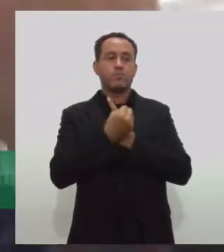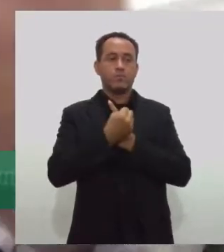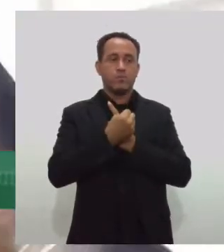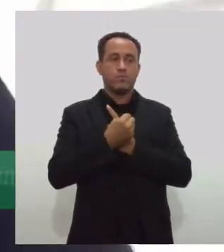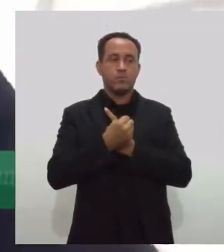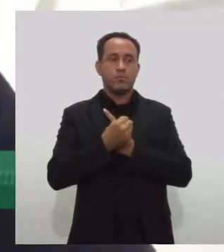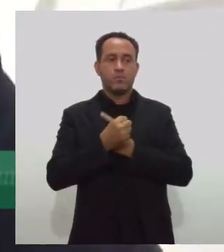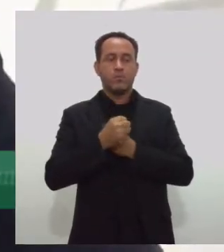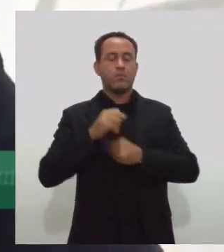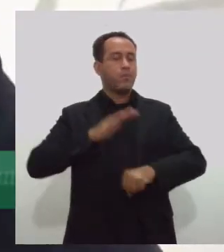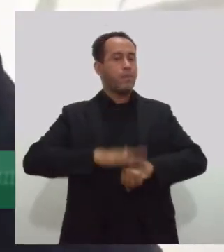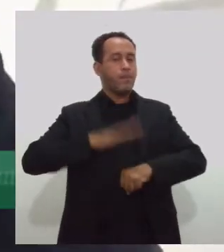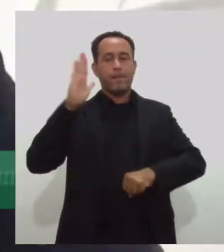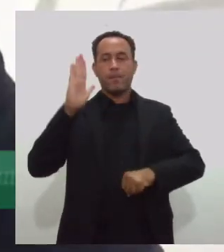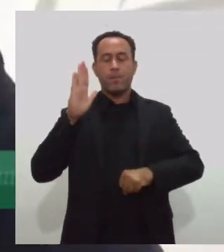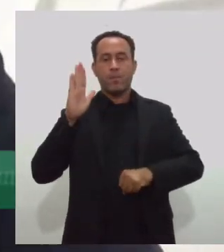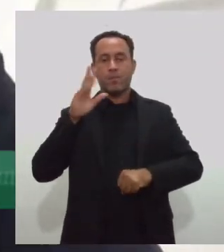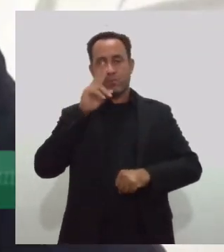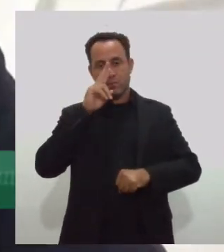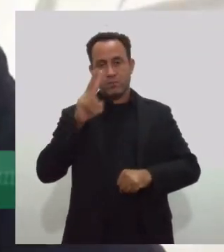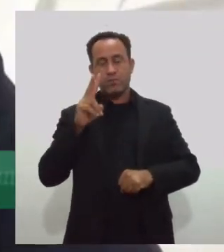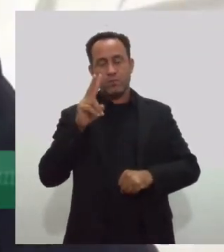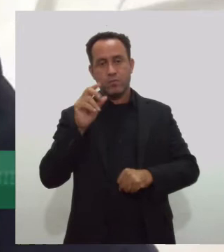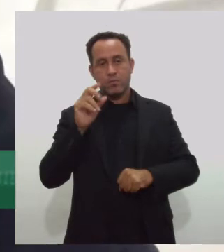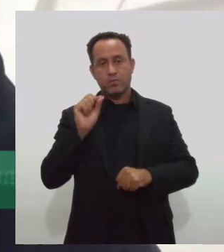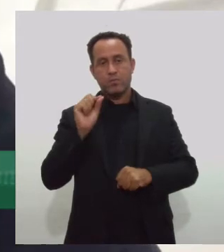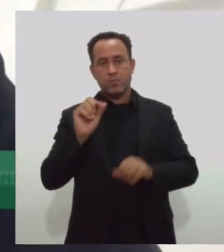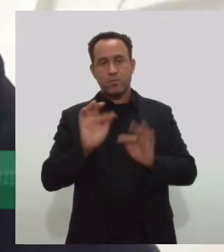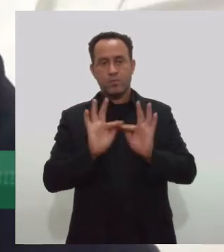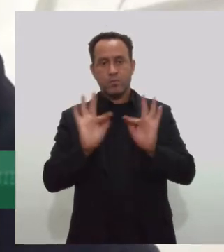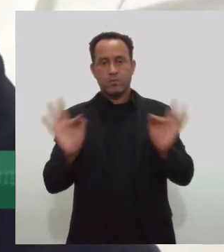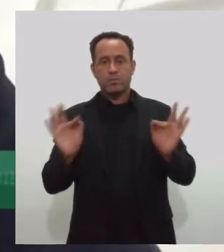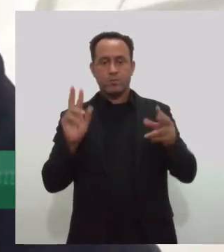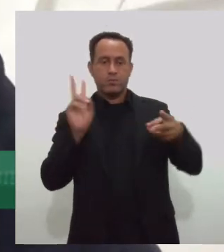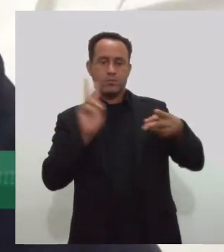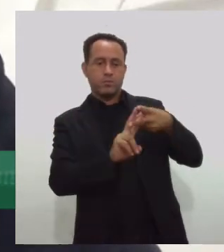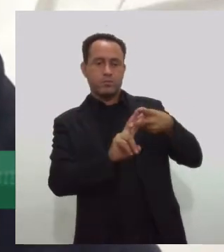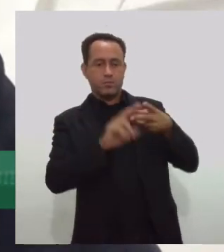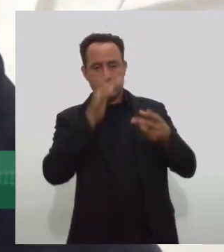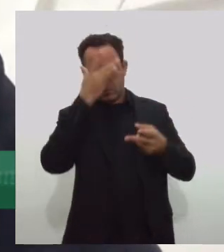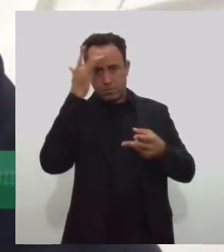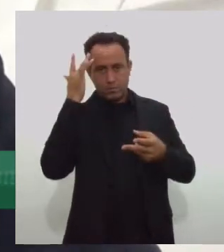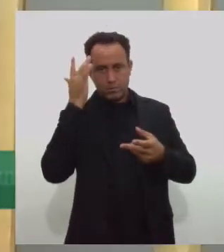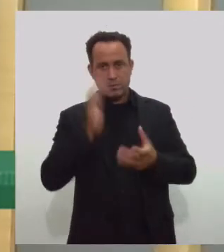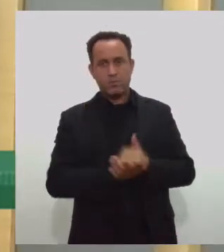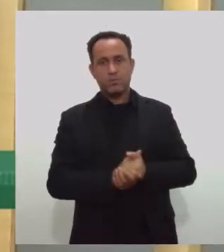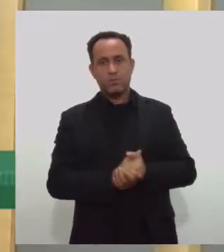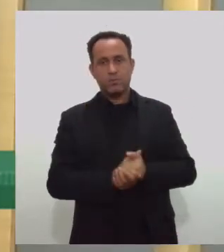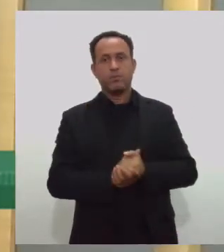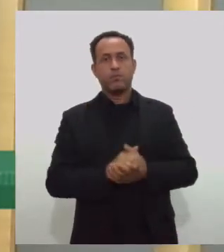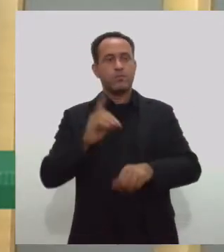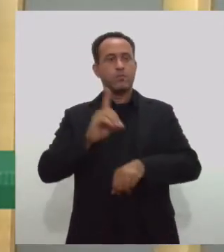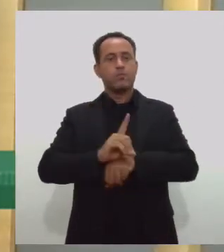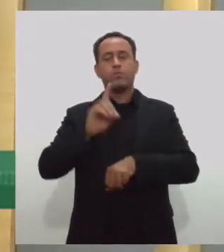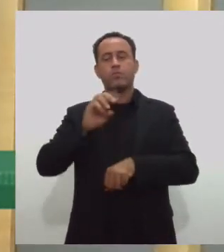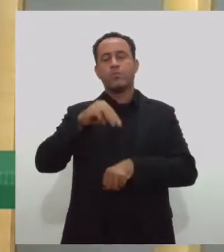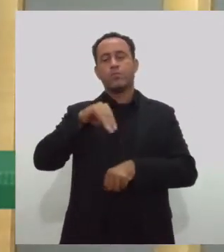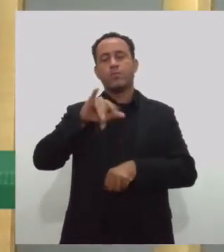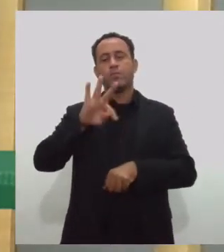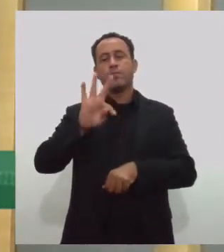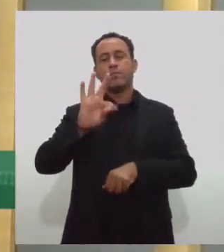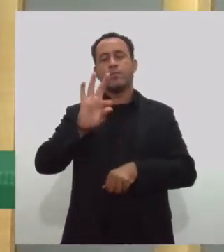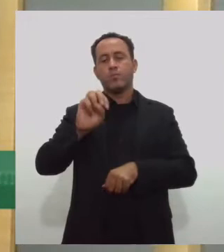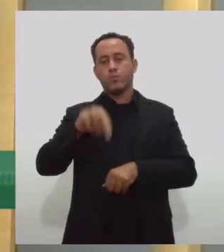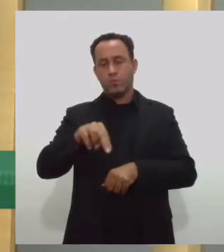até maior do que a simples prisão do acusado. Doutor Newton, no início, como